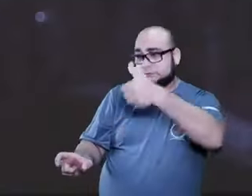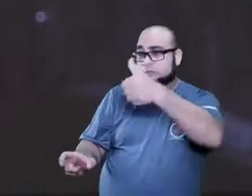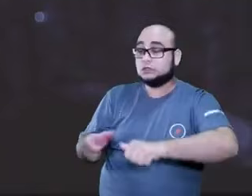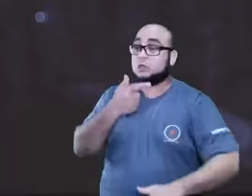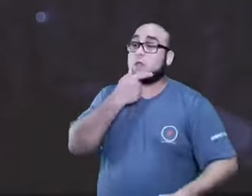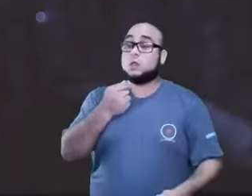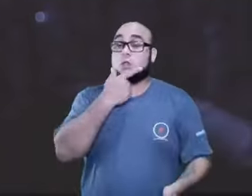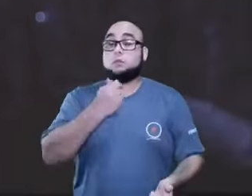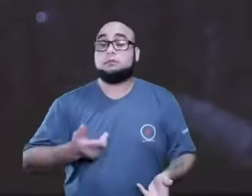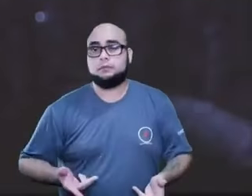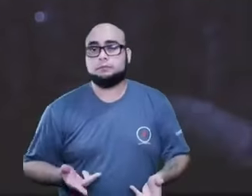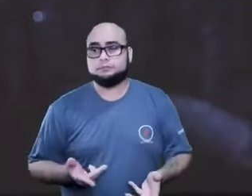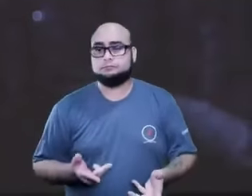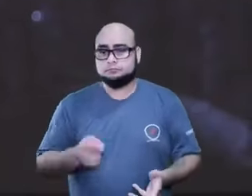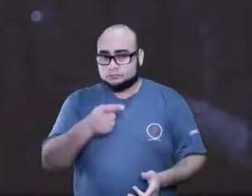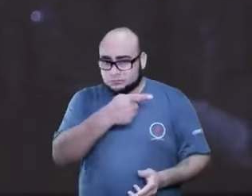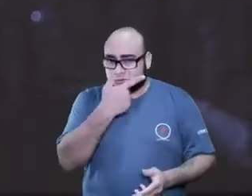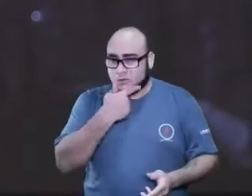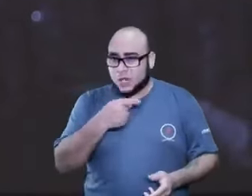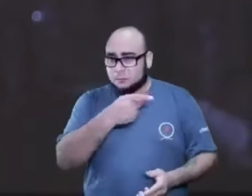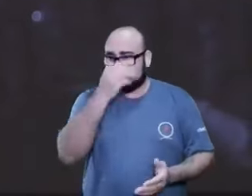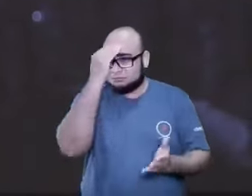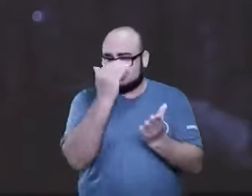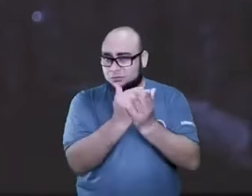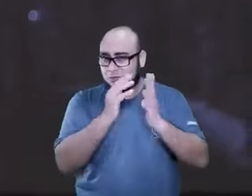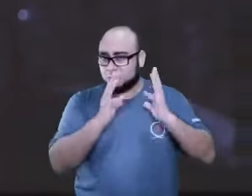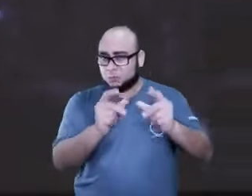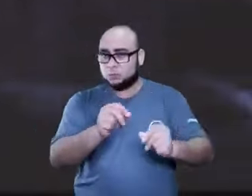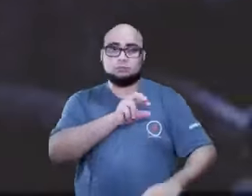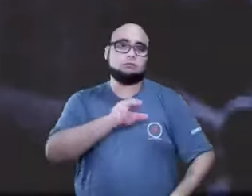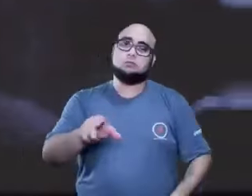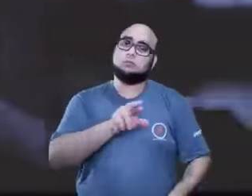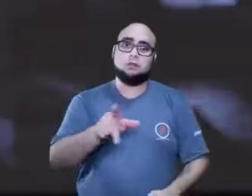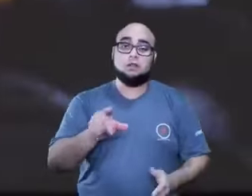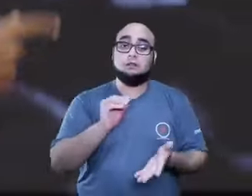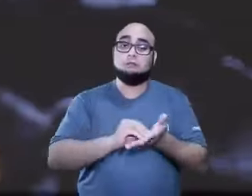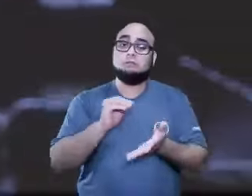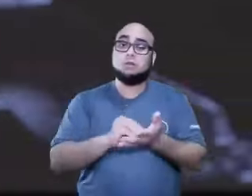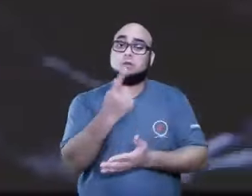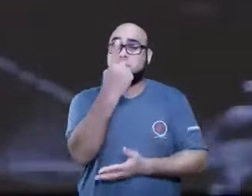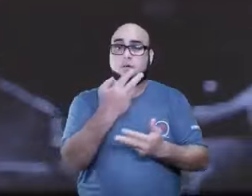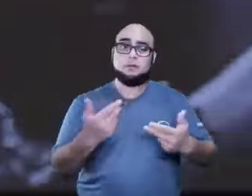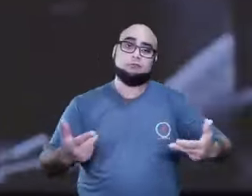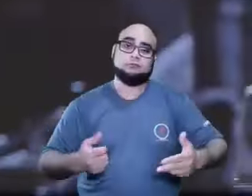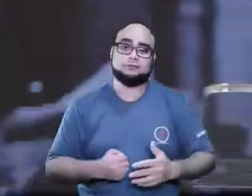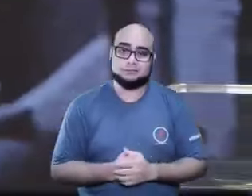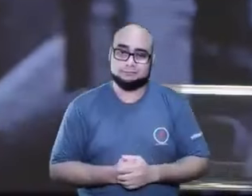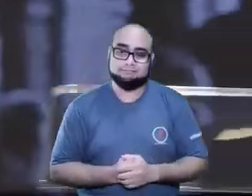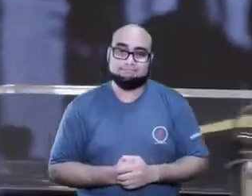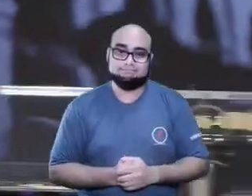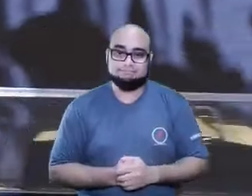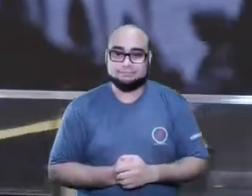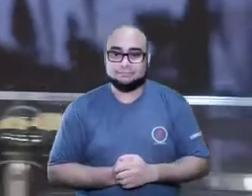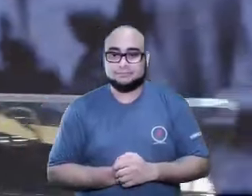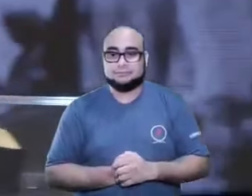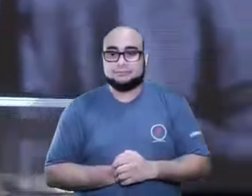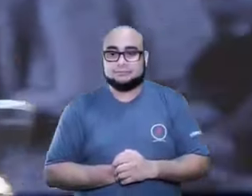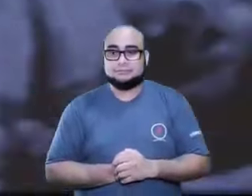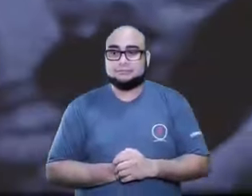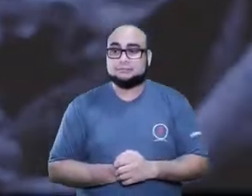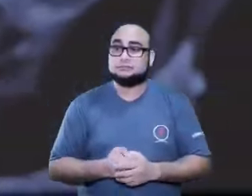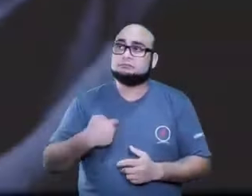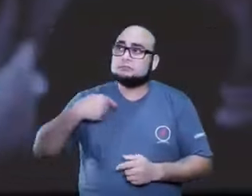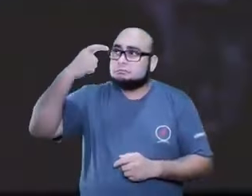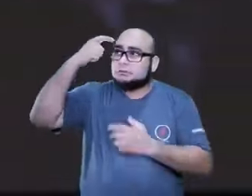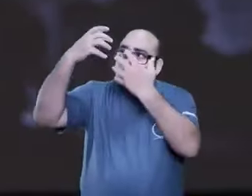é esse tudo todo. Falta-te uma coisa. E eu fiquei